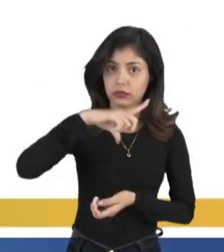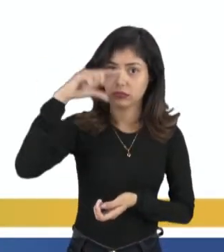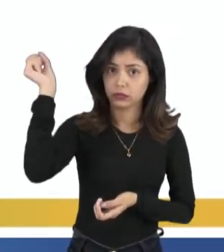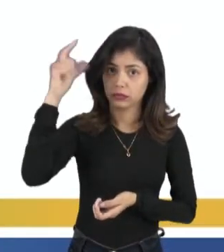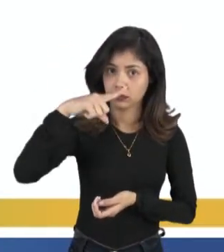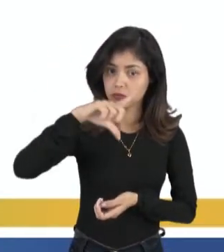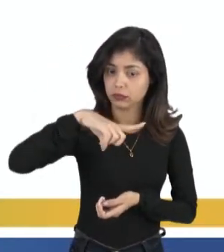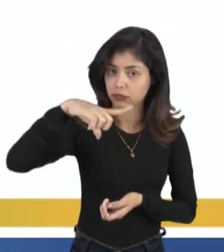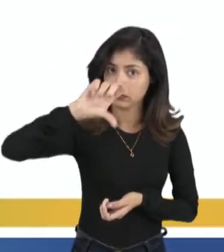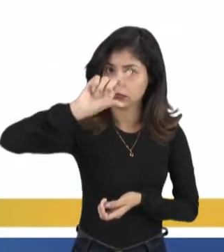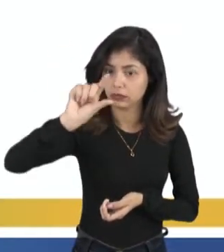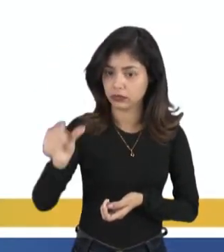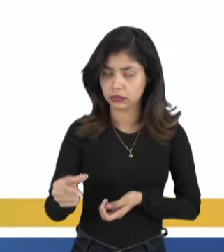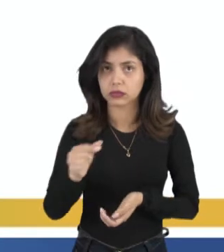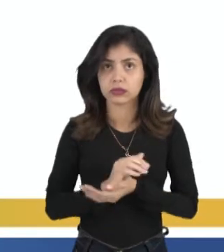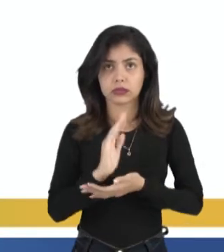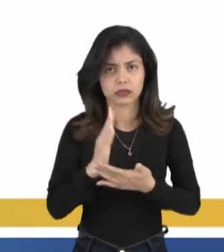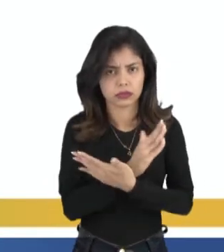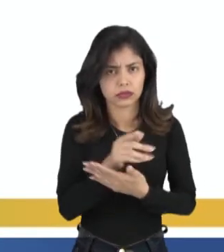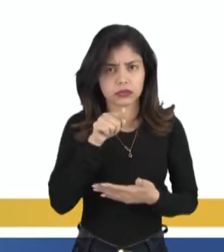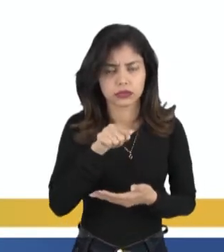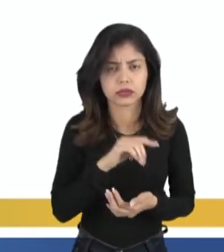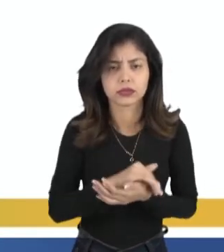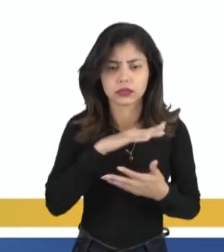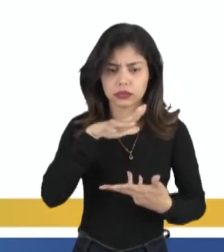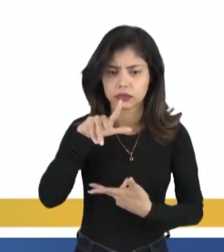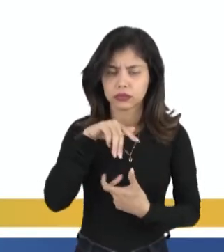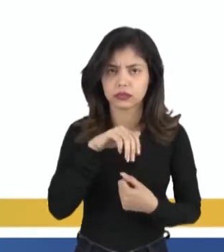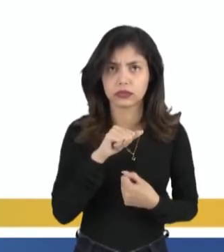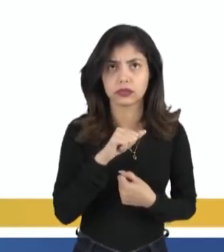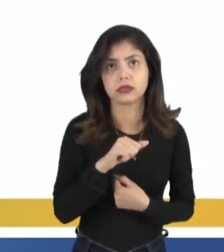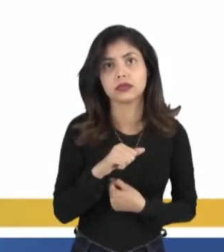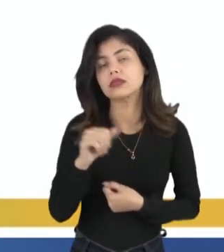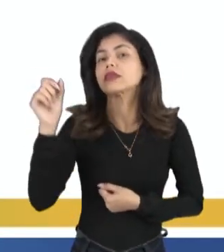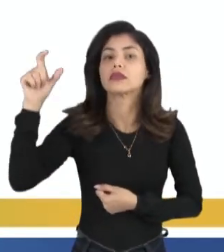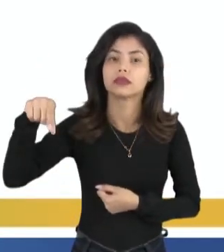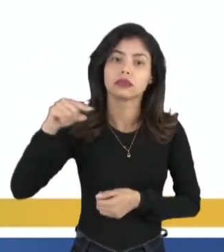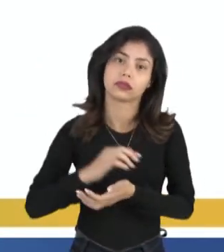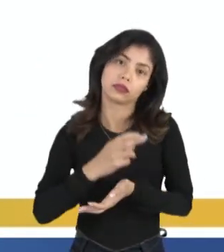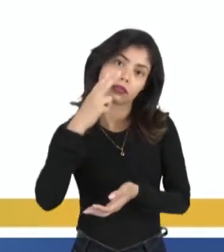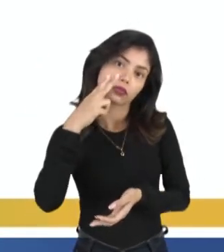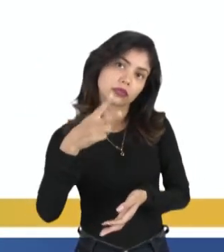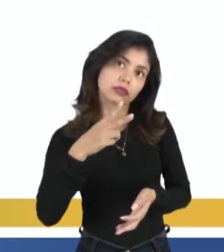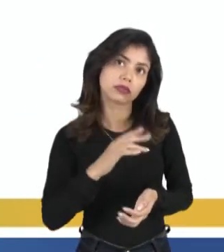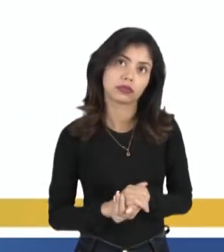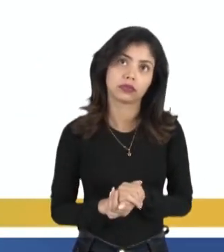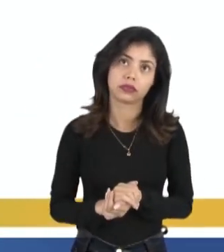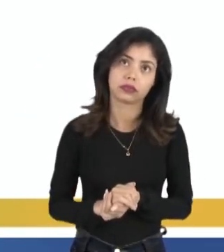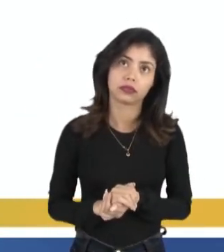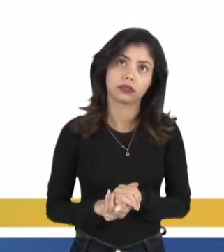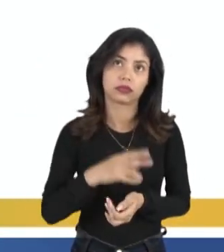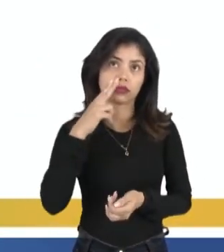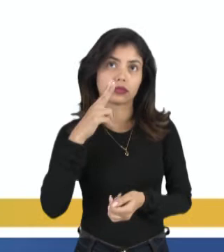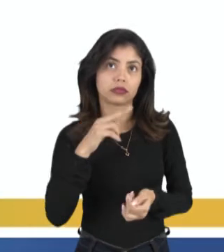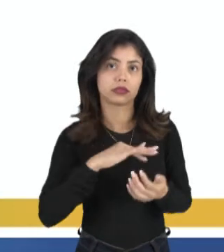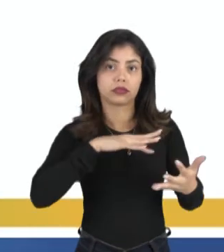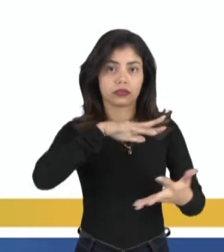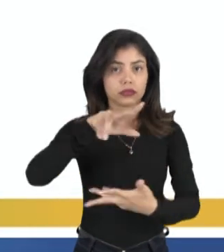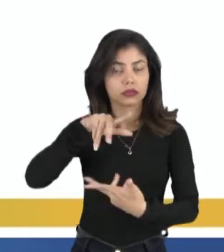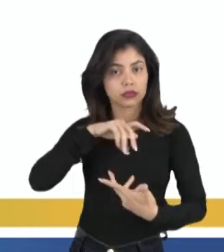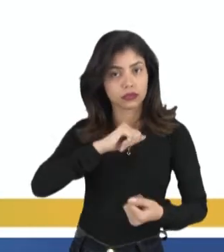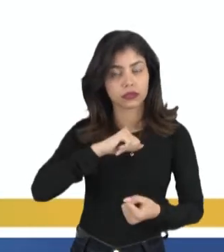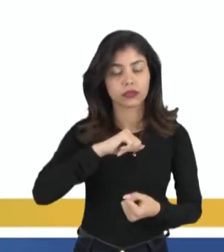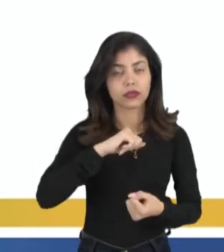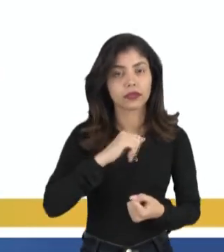se alguém tivesse aqui na Terra, desculpa, na Lua, iria ver um eclipse da Terra, porque a Terra ia